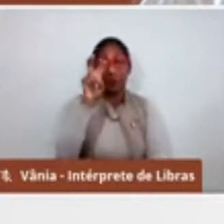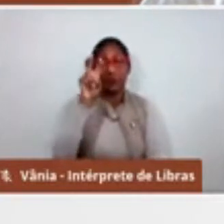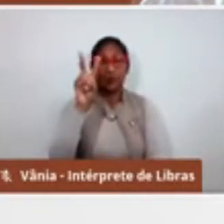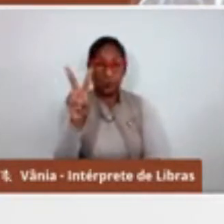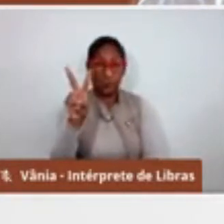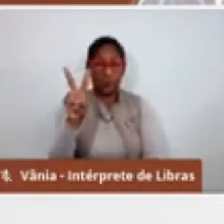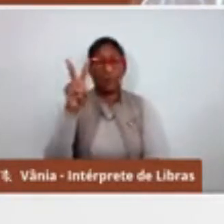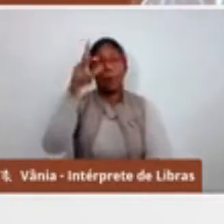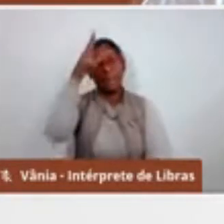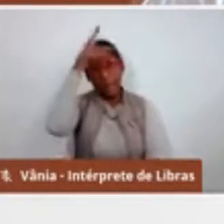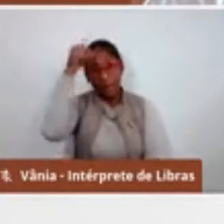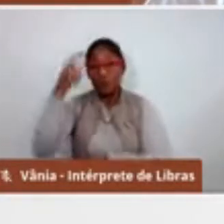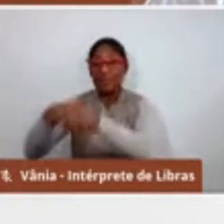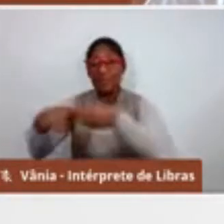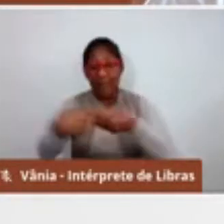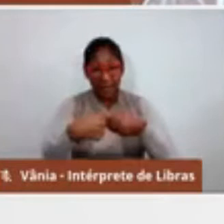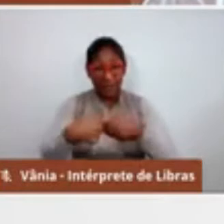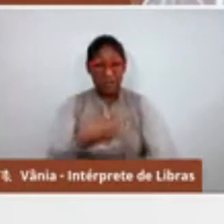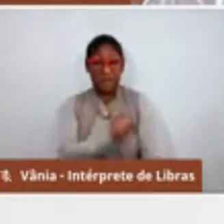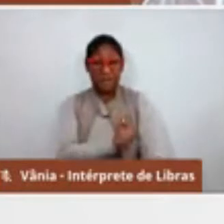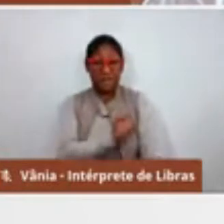do estado e onde vivem